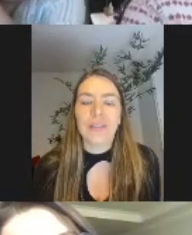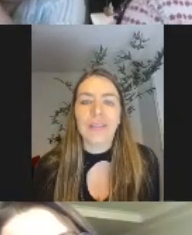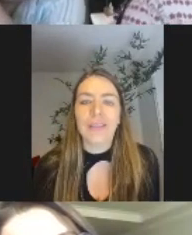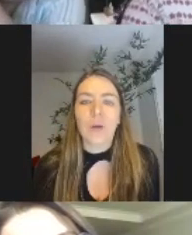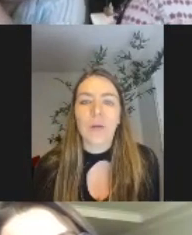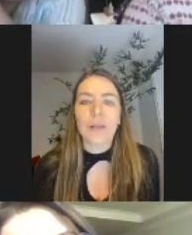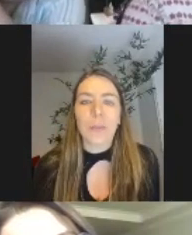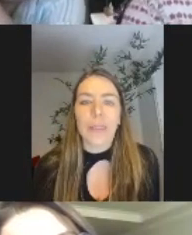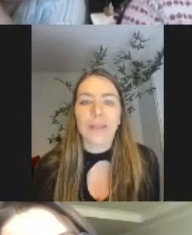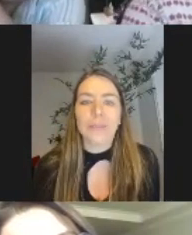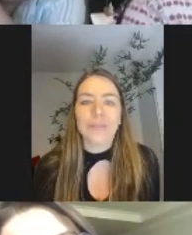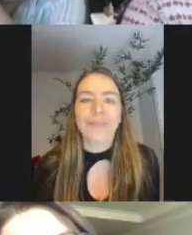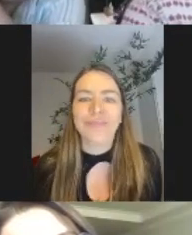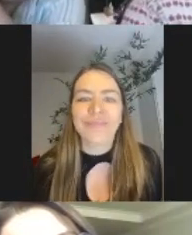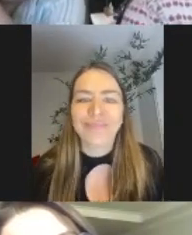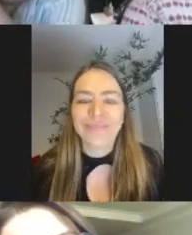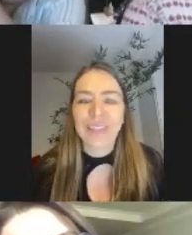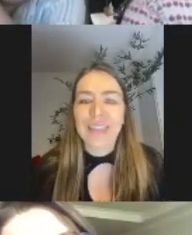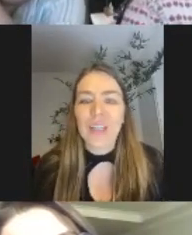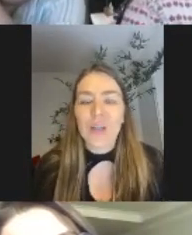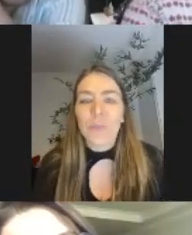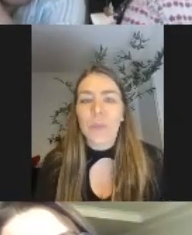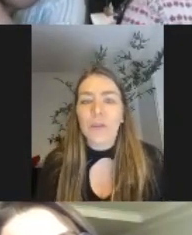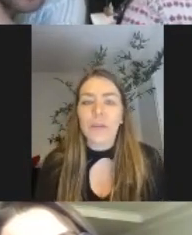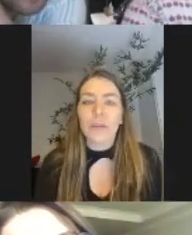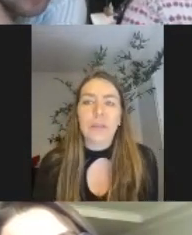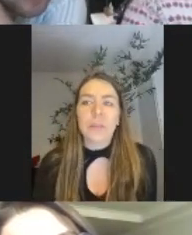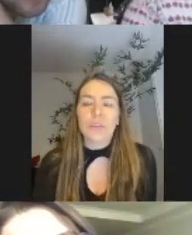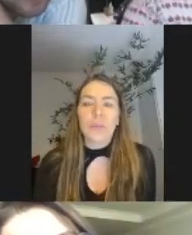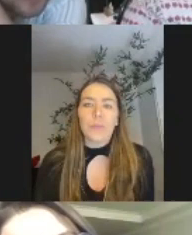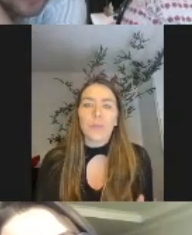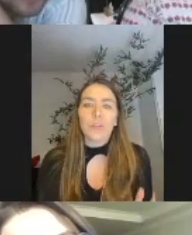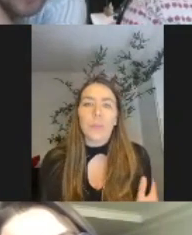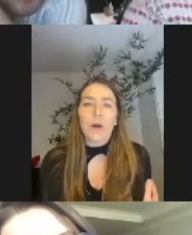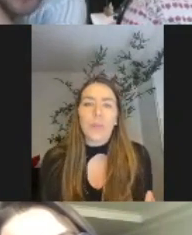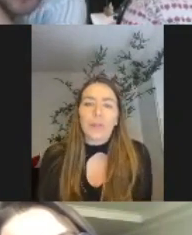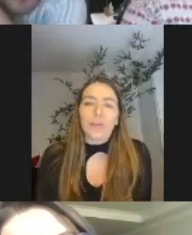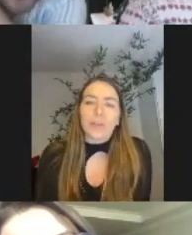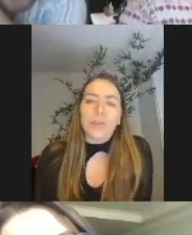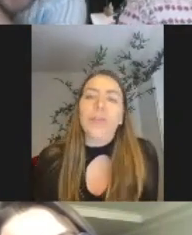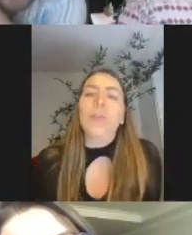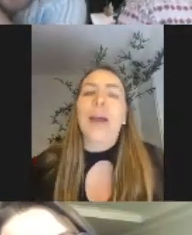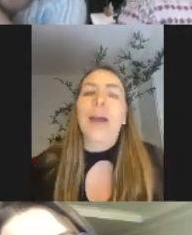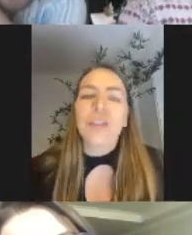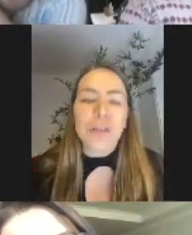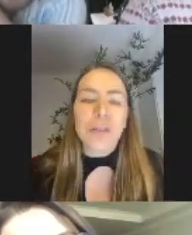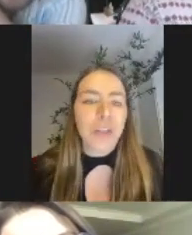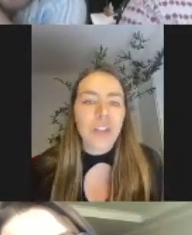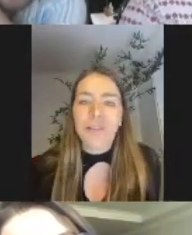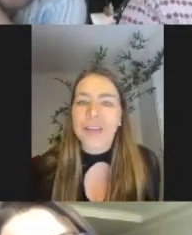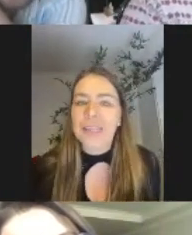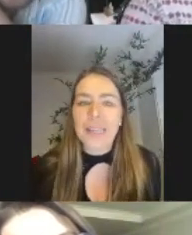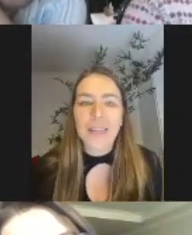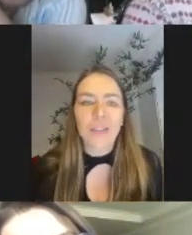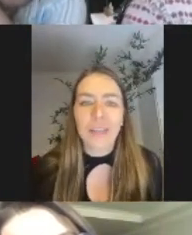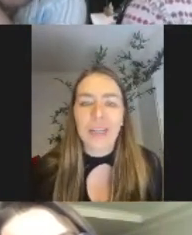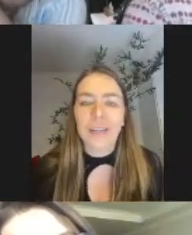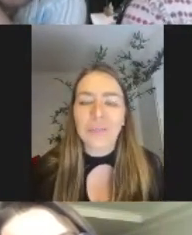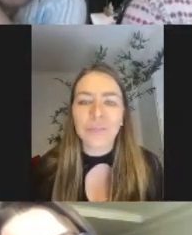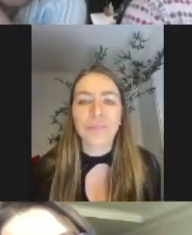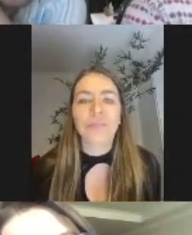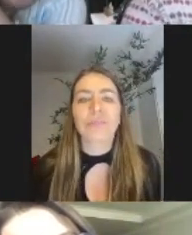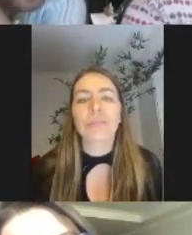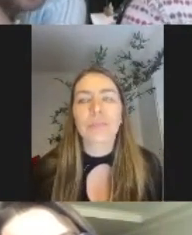Ai, tem tanta risoto, coisa, amiga. Risoto, né? A gente fez risoto de palmito com tomate confit. De palmito com tomate confit, que fica